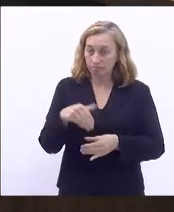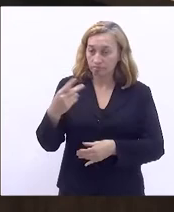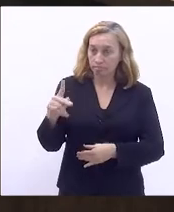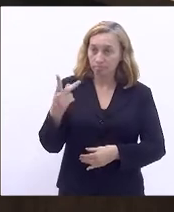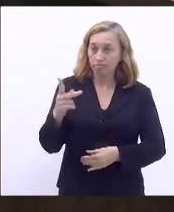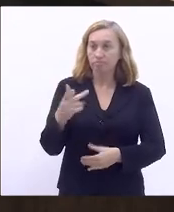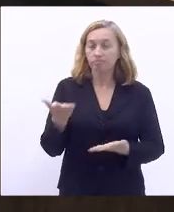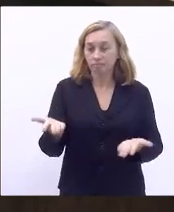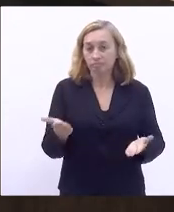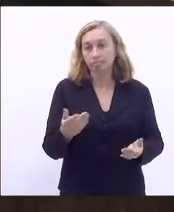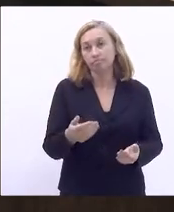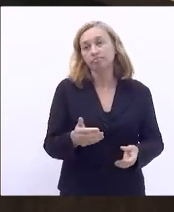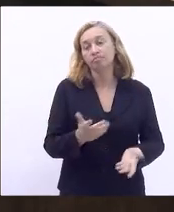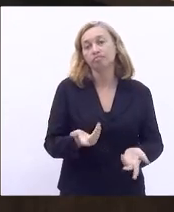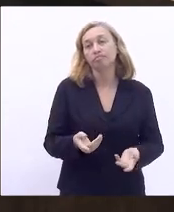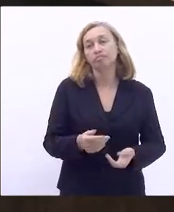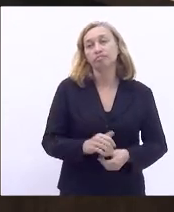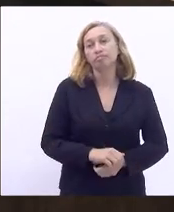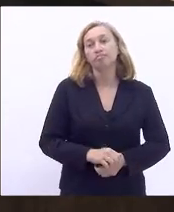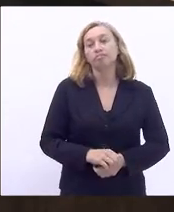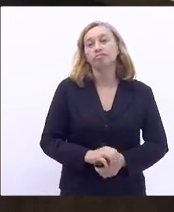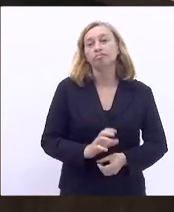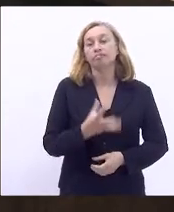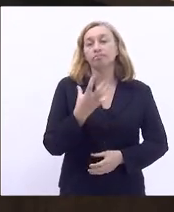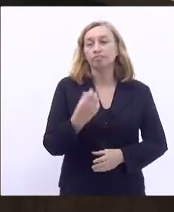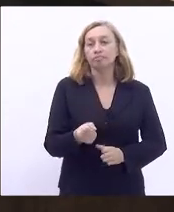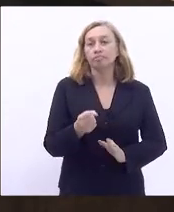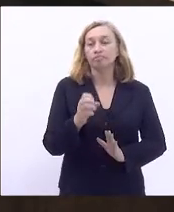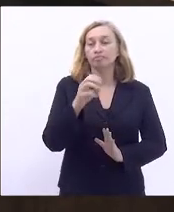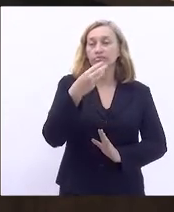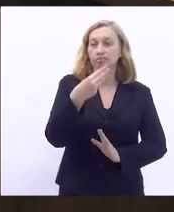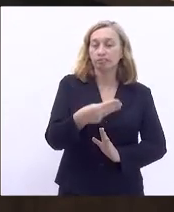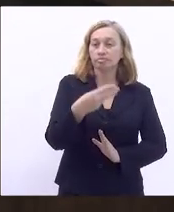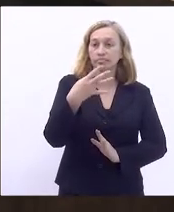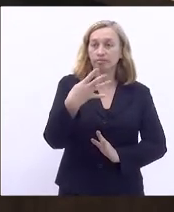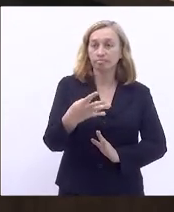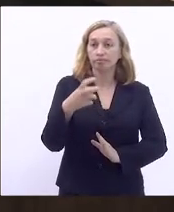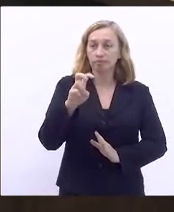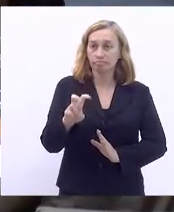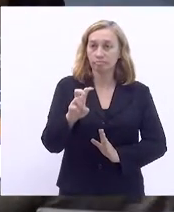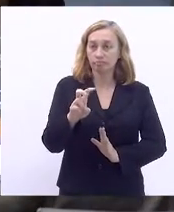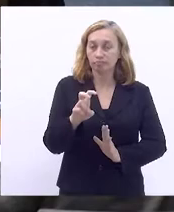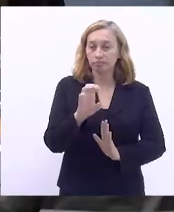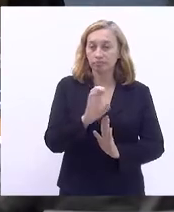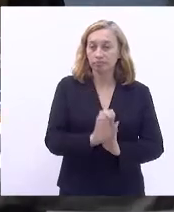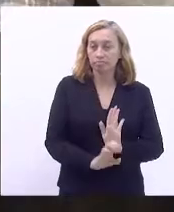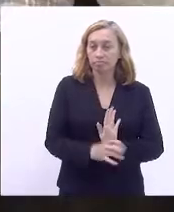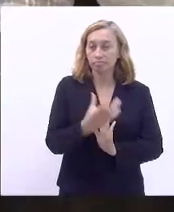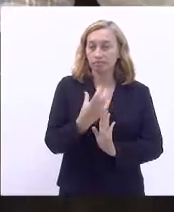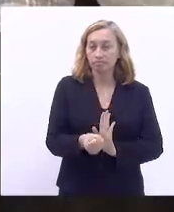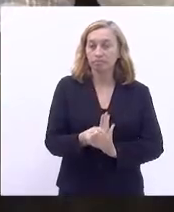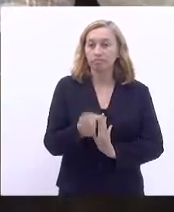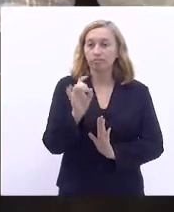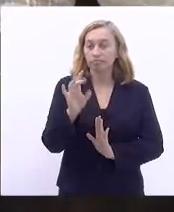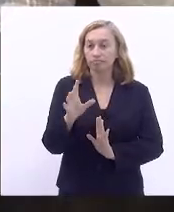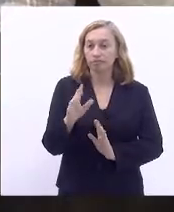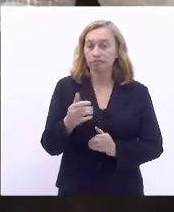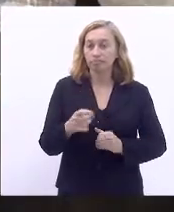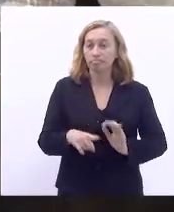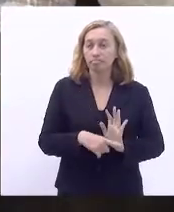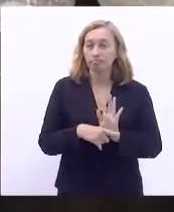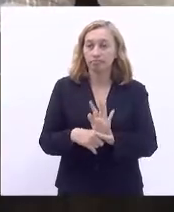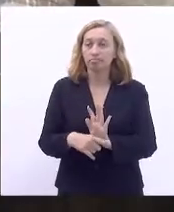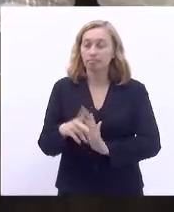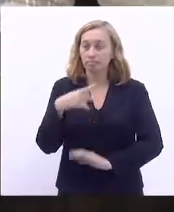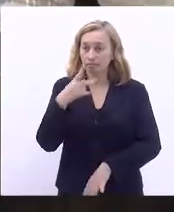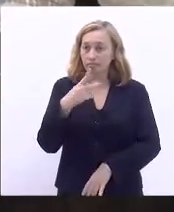Então, está aí a divergência. Favorável 345, na hora da votação, assinalo o meu voto. Deputado Luiz, só para contribuir com o que Vossa Excelência